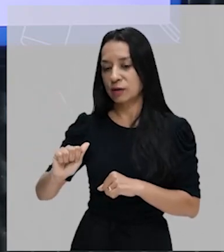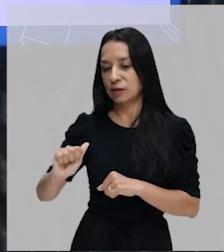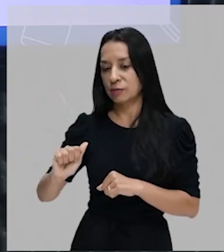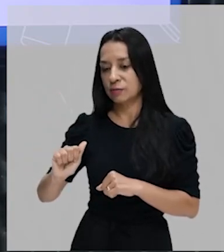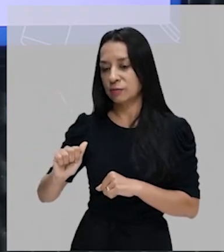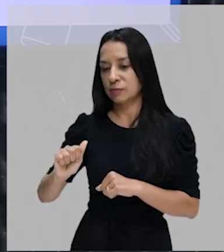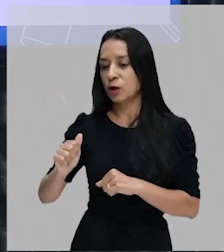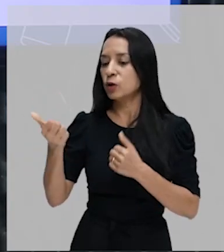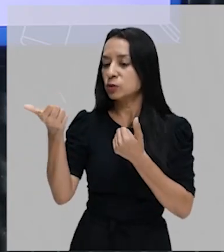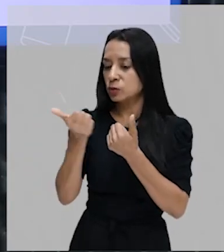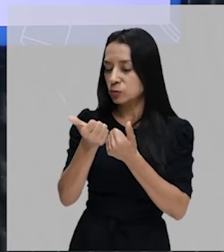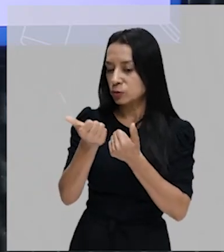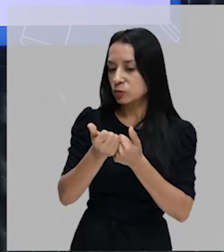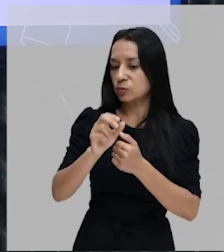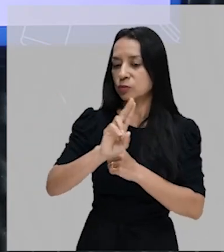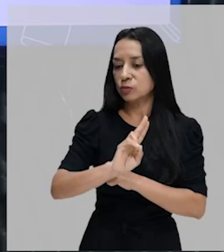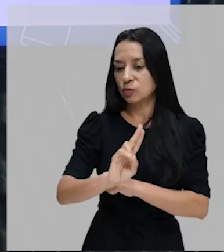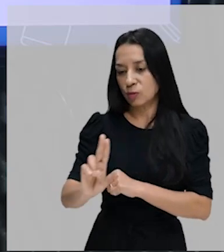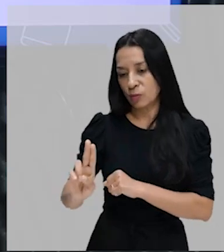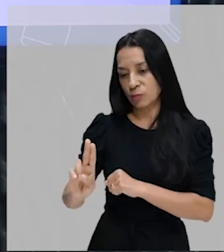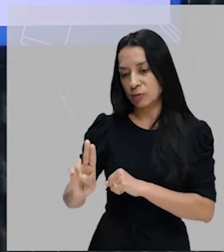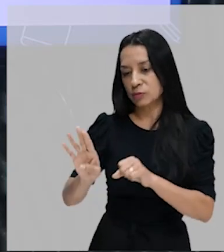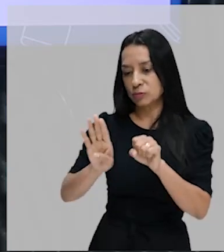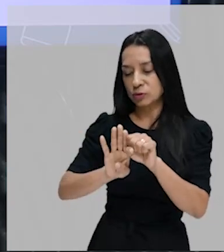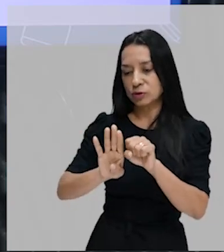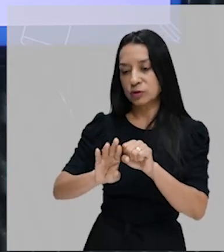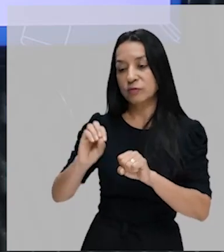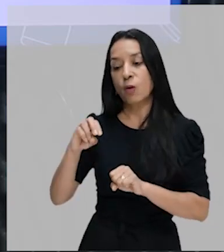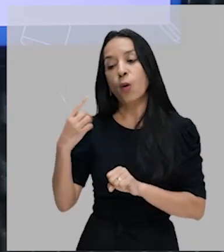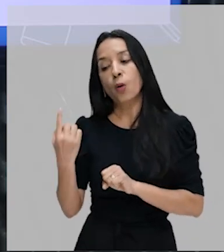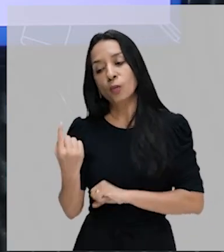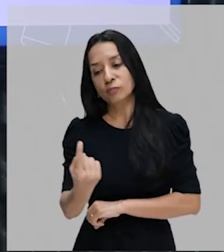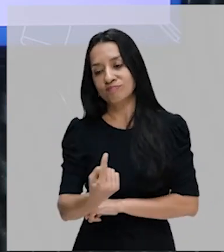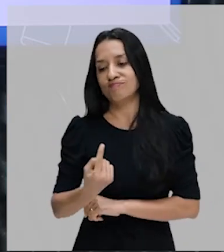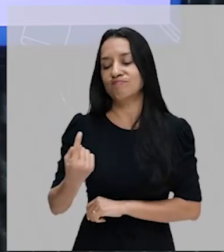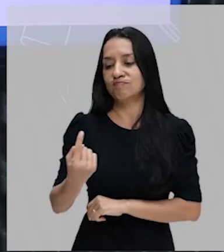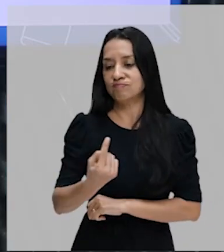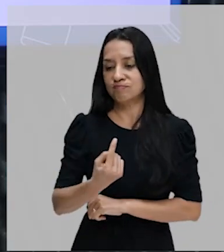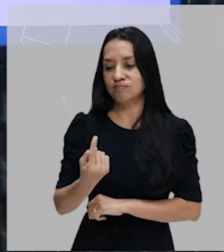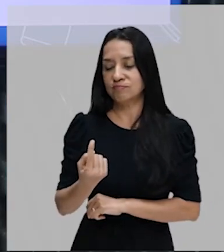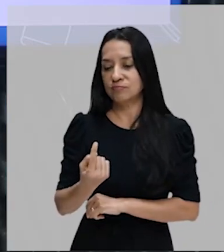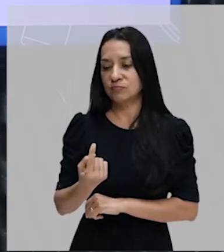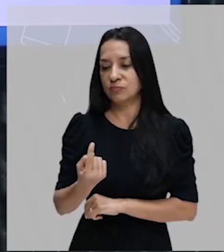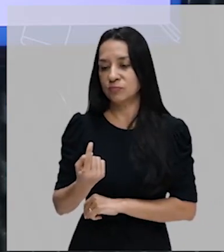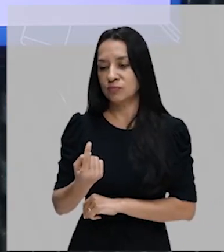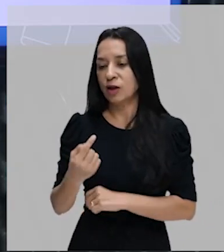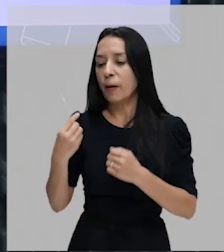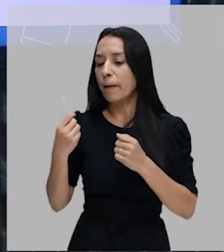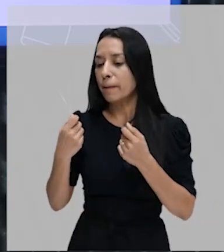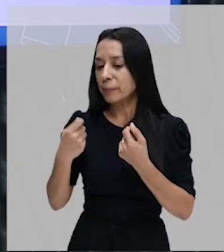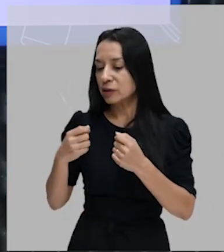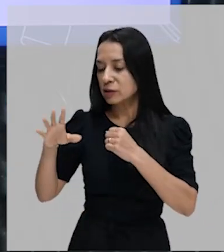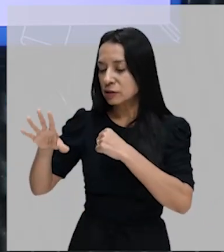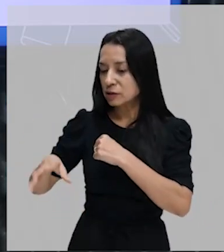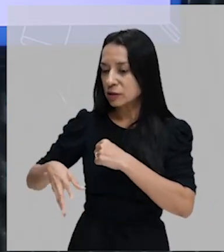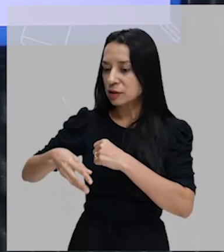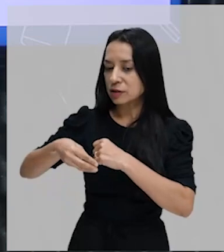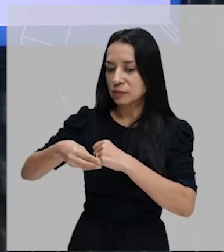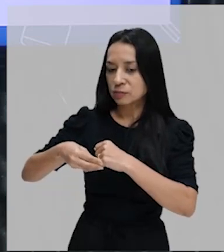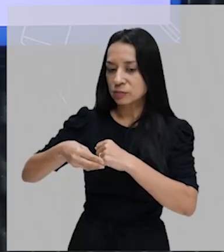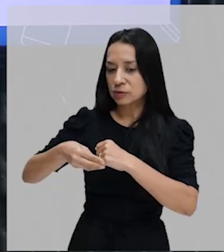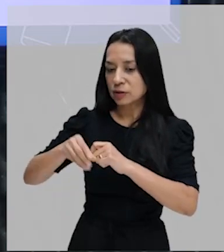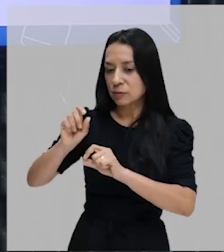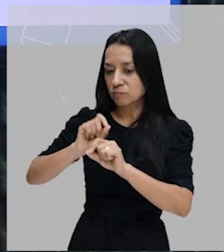substituindo o nome ou substantivo ou sozinho, tá? Há que acrescentar que